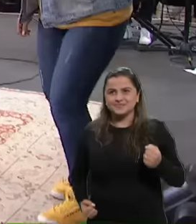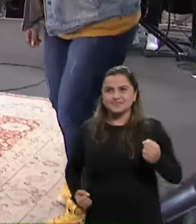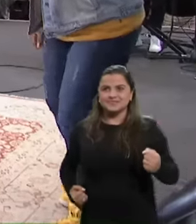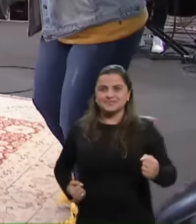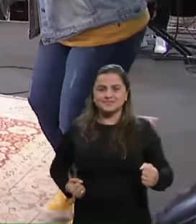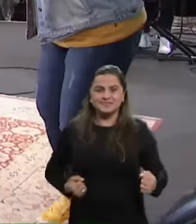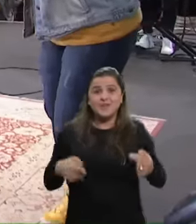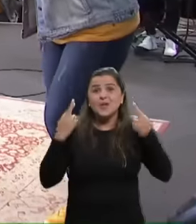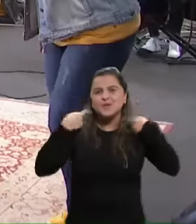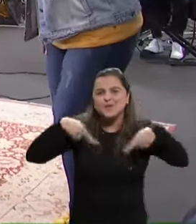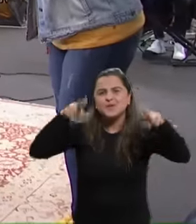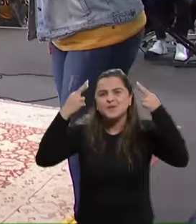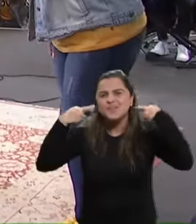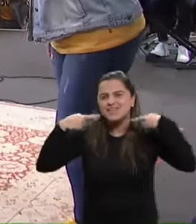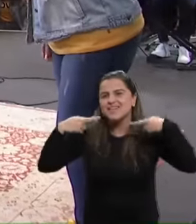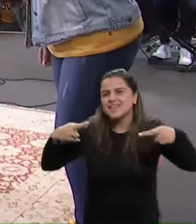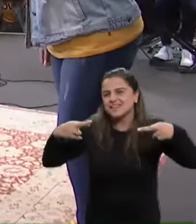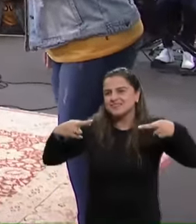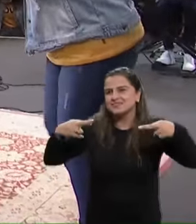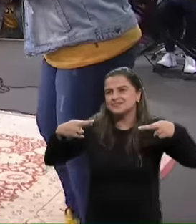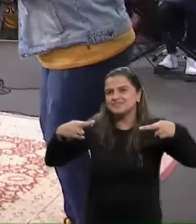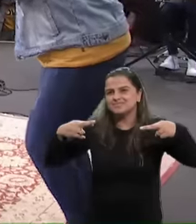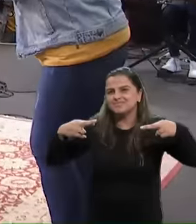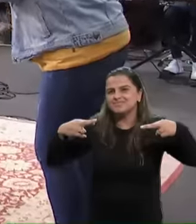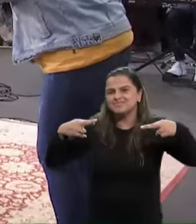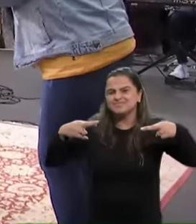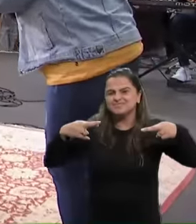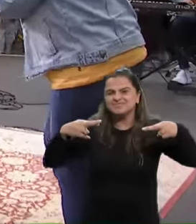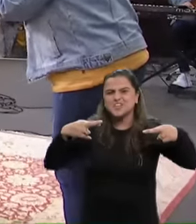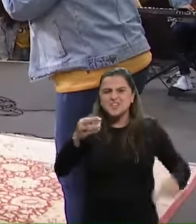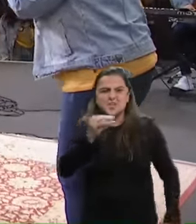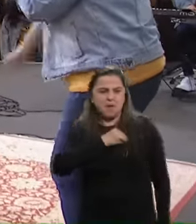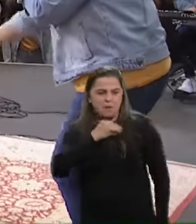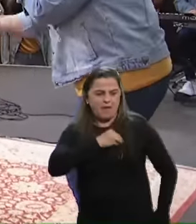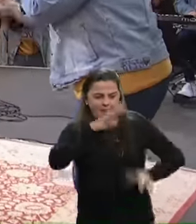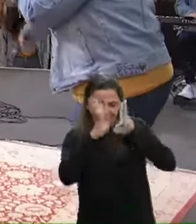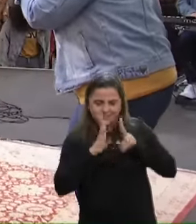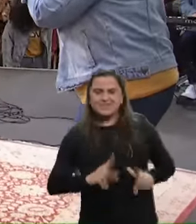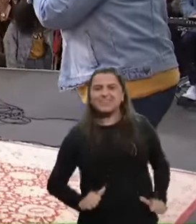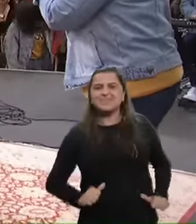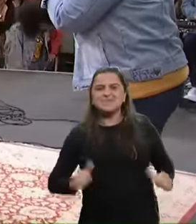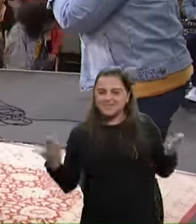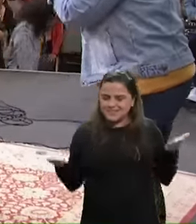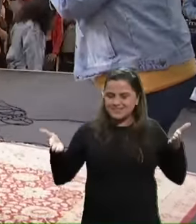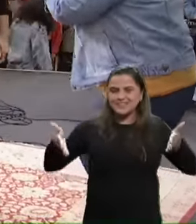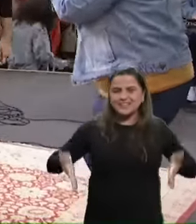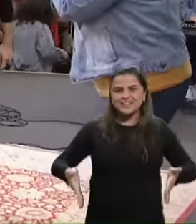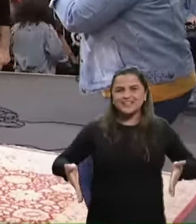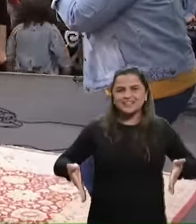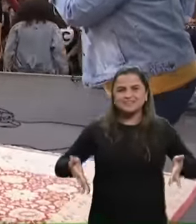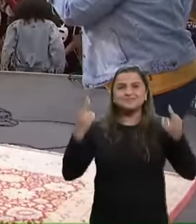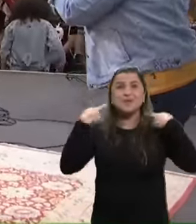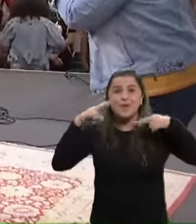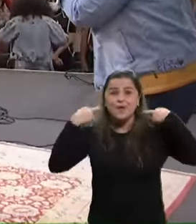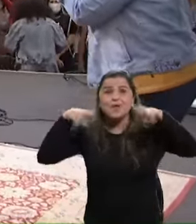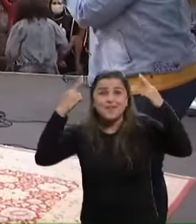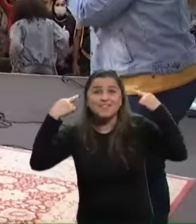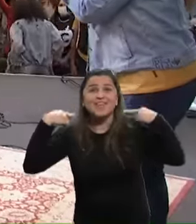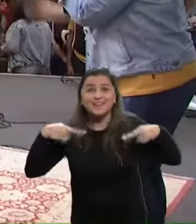O cordeiro que tira o pecado do mundo estava chegando. O